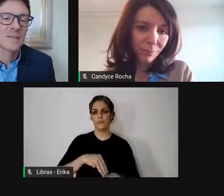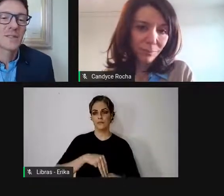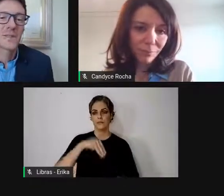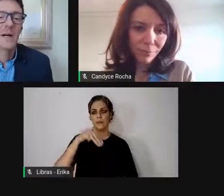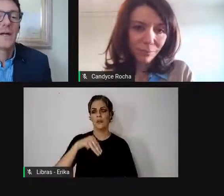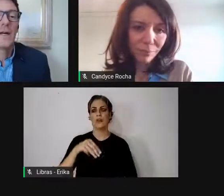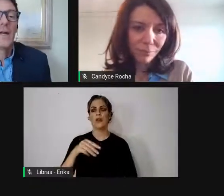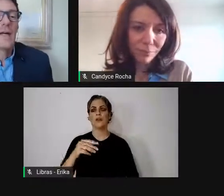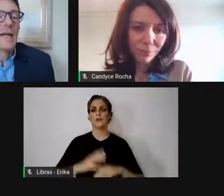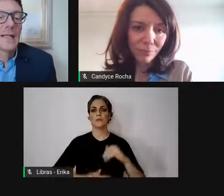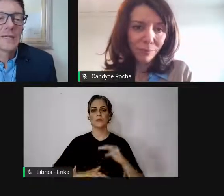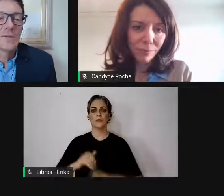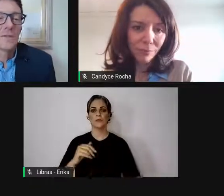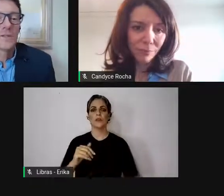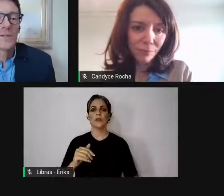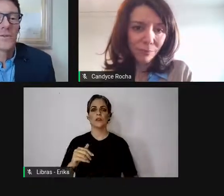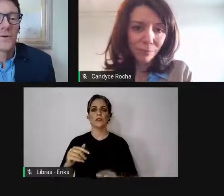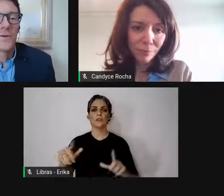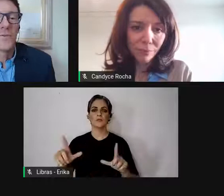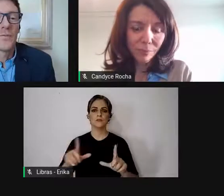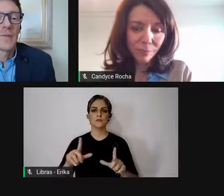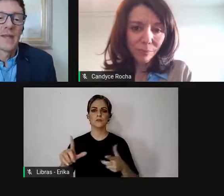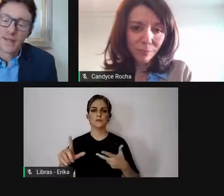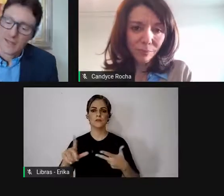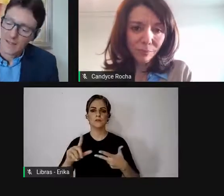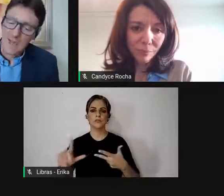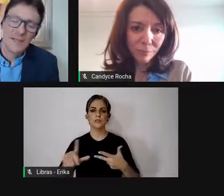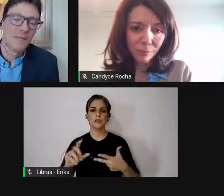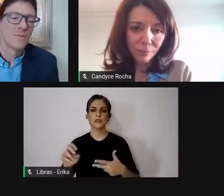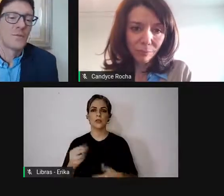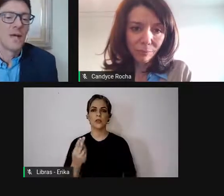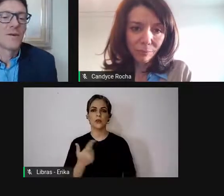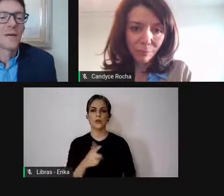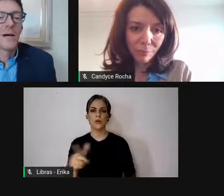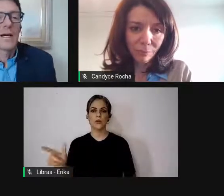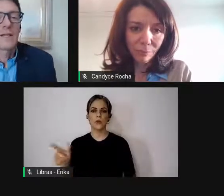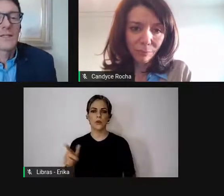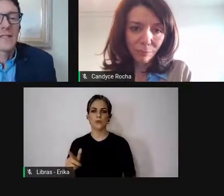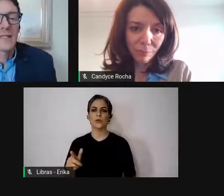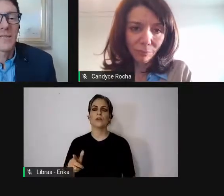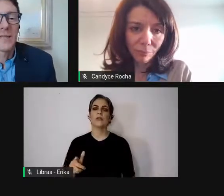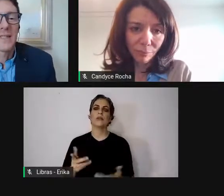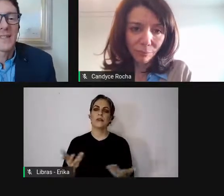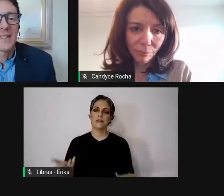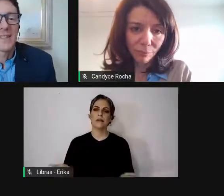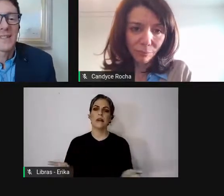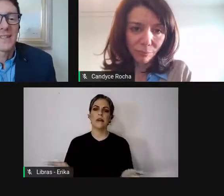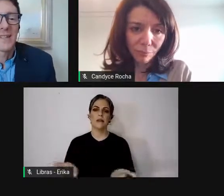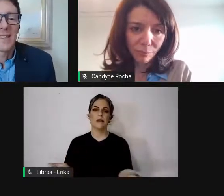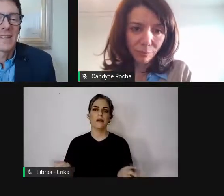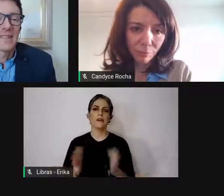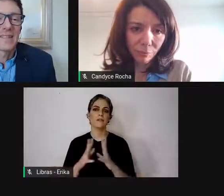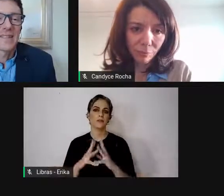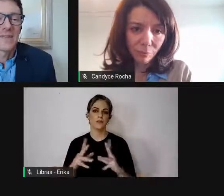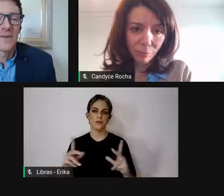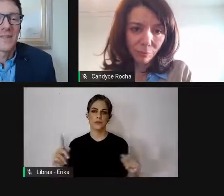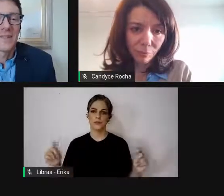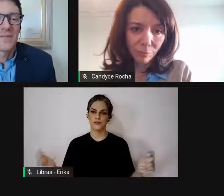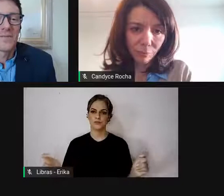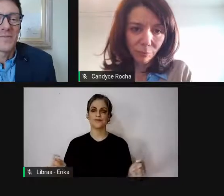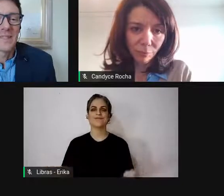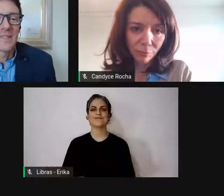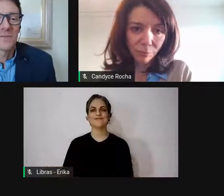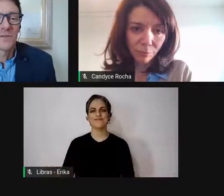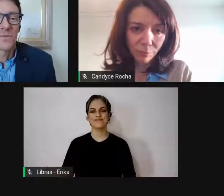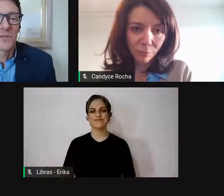estudar, se aperfeiçoar, essas dúvidas caíram por água abaixo, e certamente eles estarão